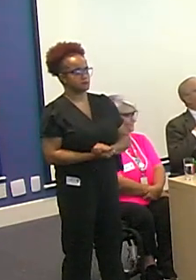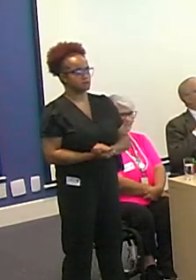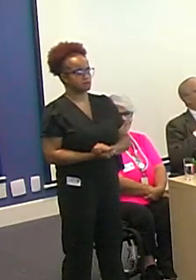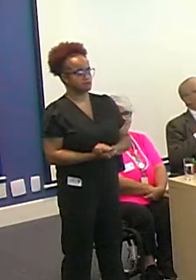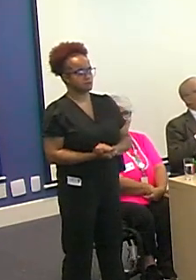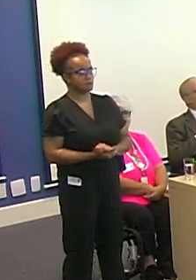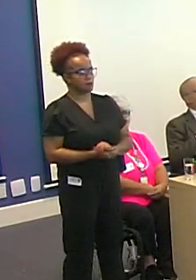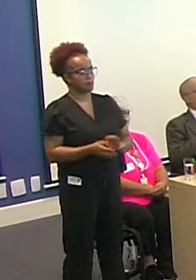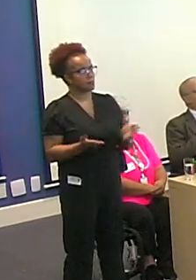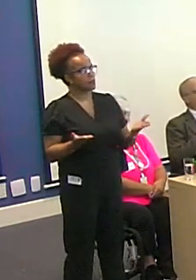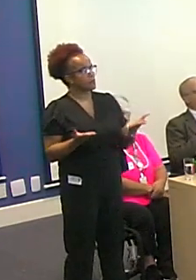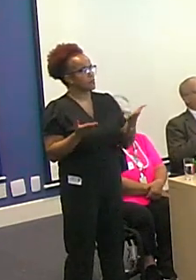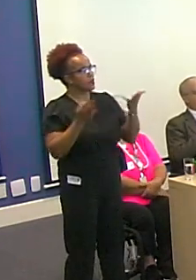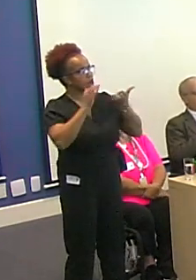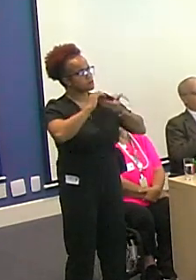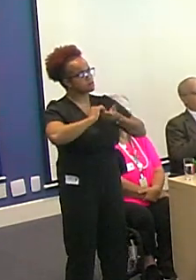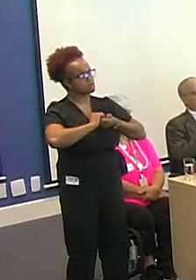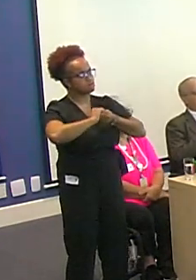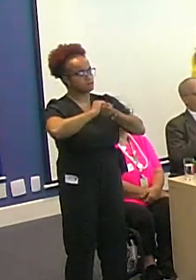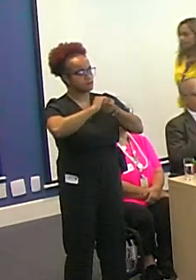Queria aqui comentar